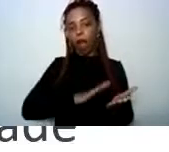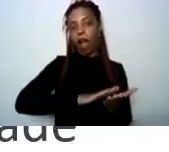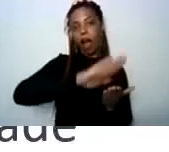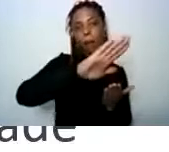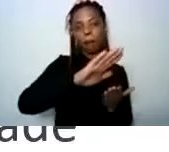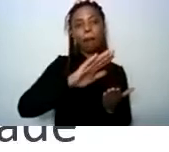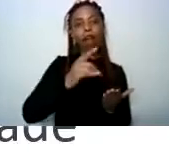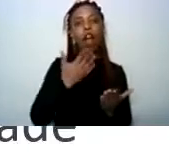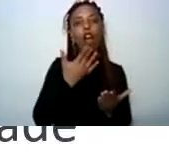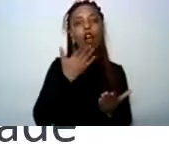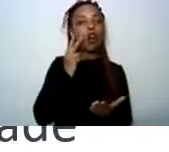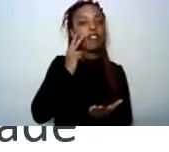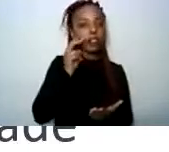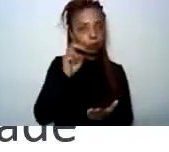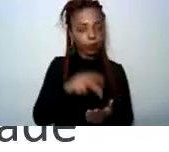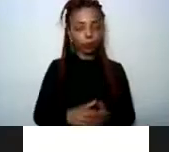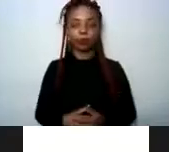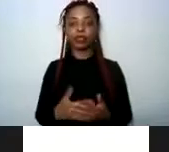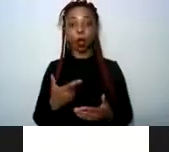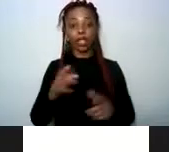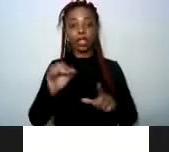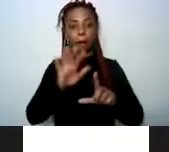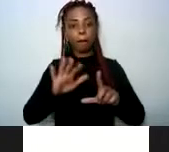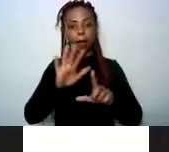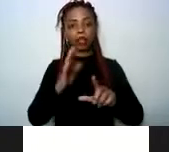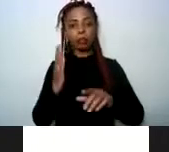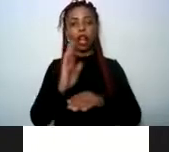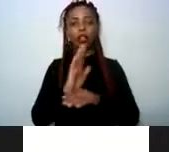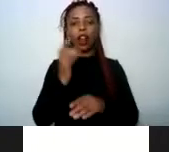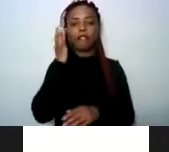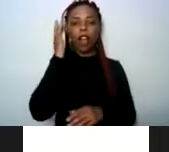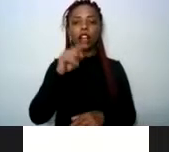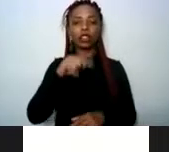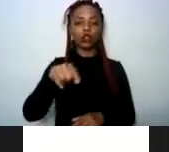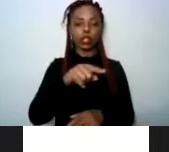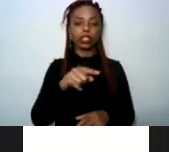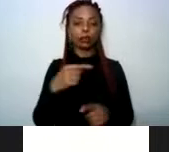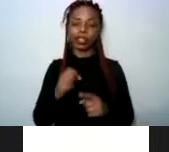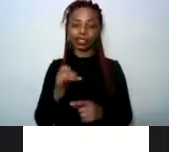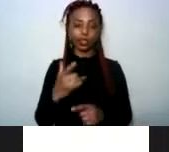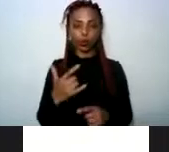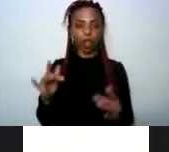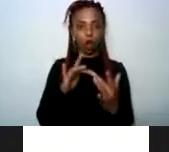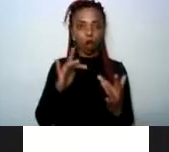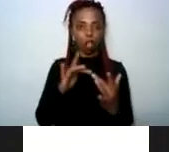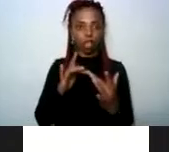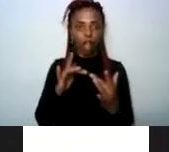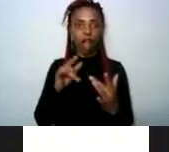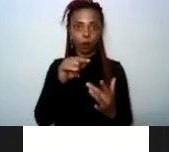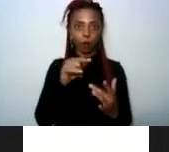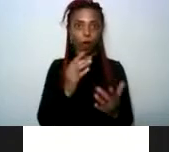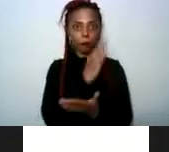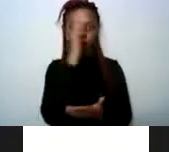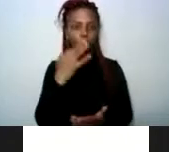Então, eu coloquei essa imagem para facilitar quem não tem um contato próximo, né, com a biblioteca, entender aonde ela se situa. A gente